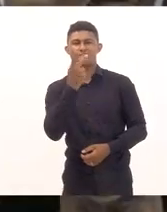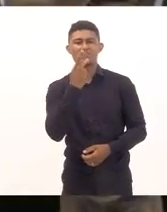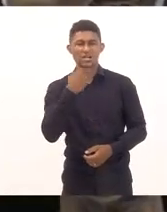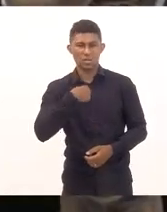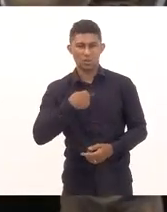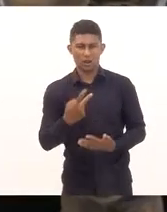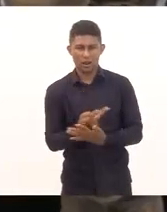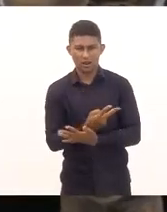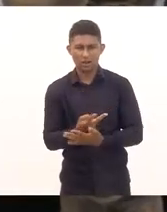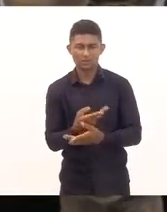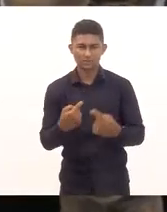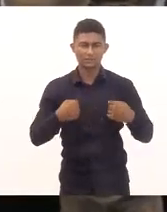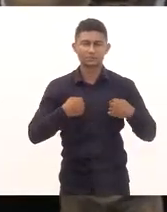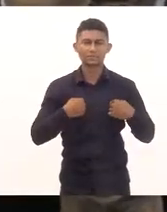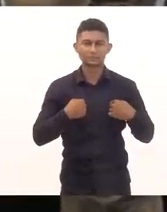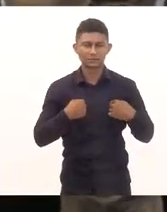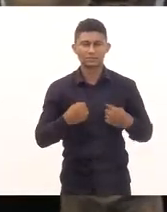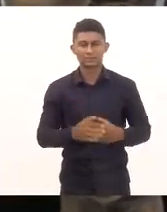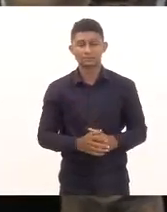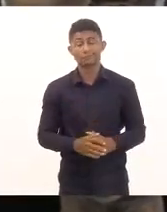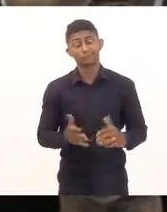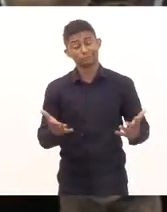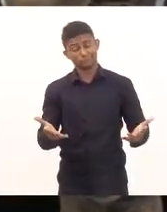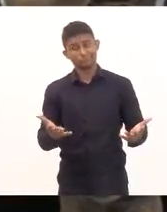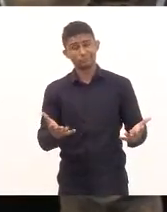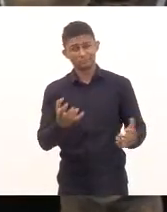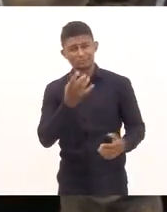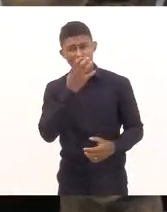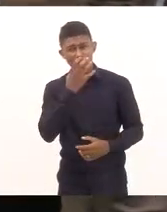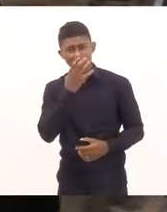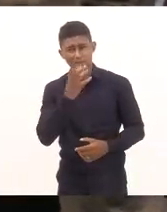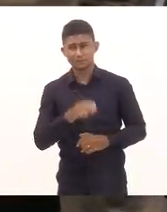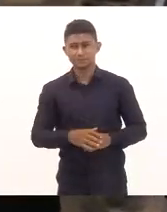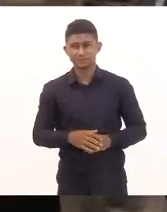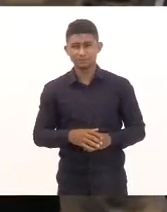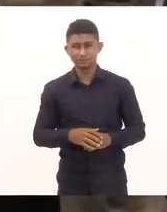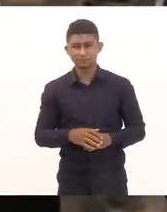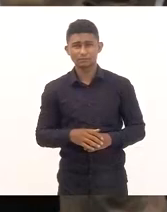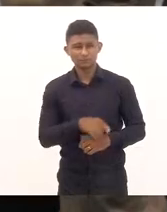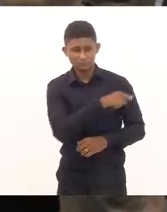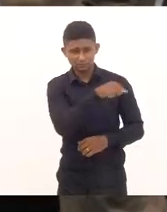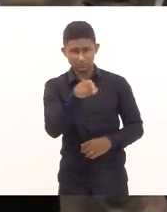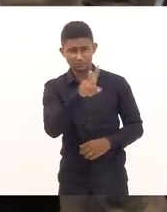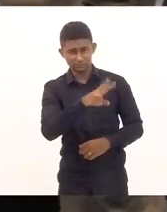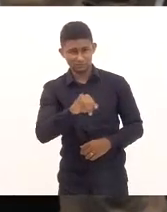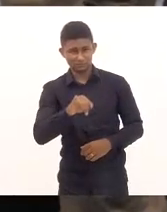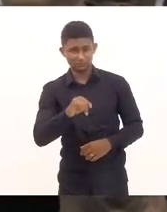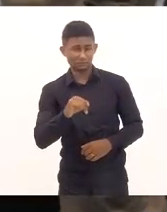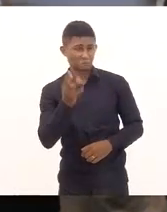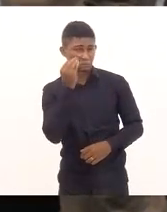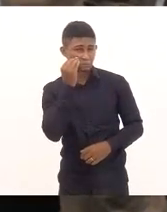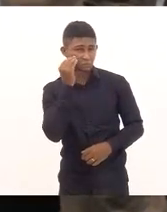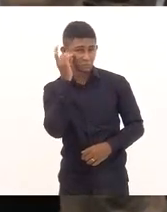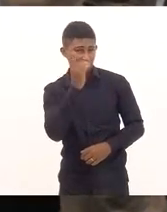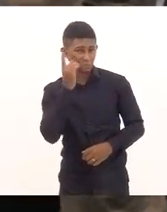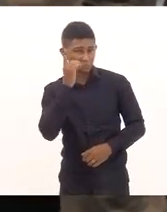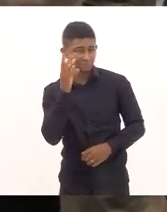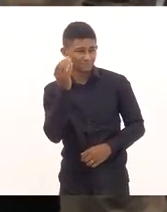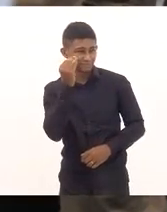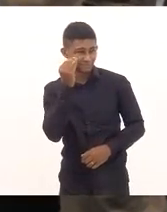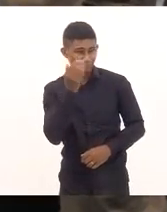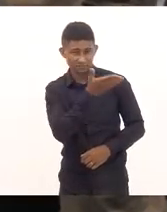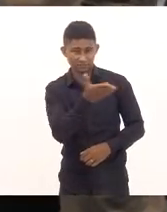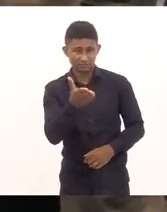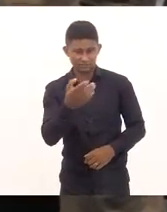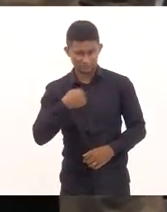errado, e incrível, brevemente serão candidatos a deputados. Eu não sei por que eles serão candidatos a deputados se eu